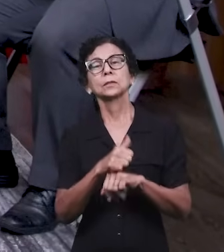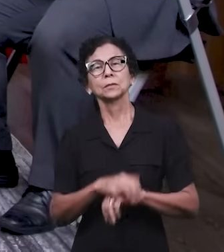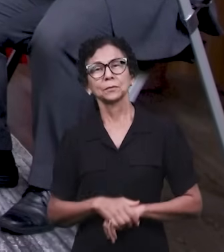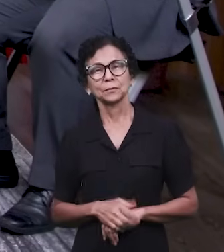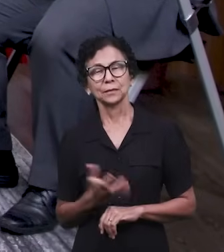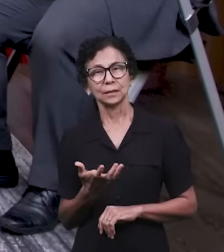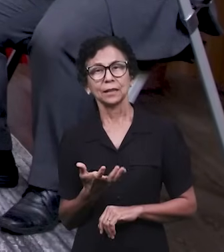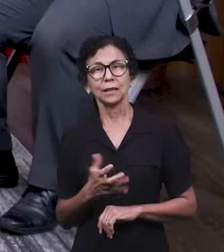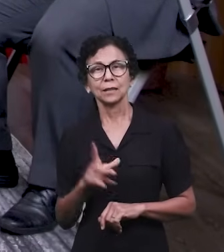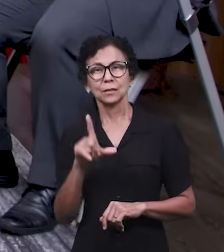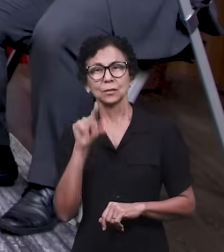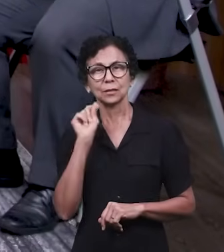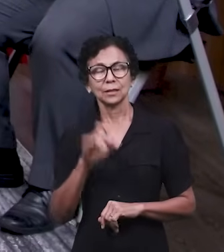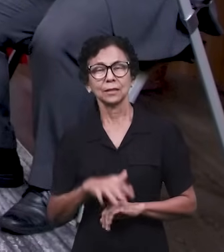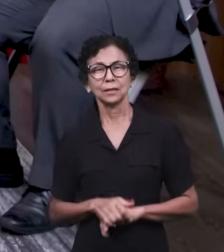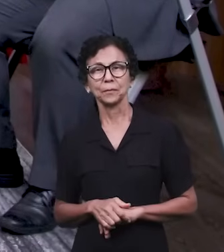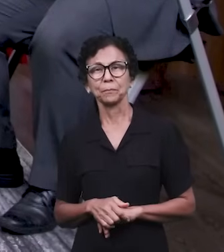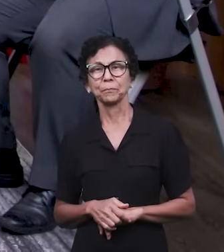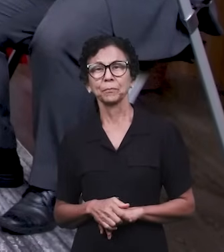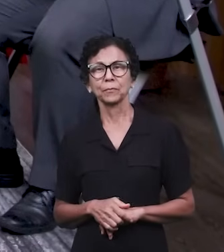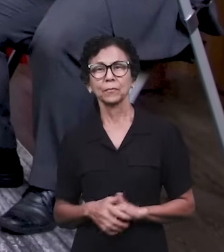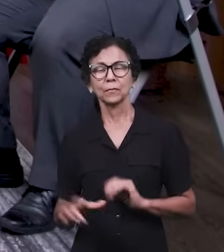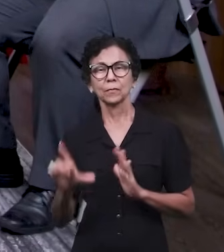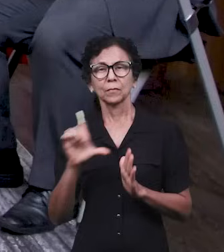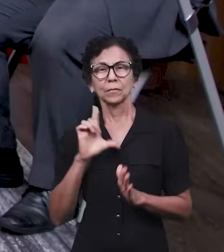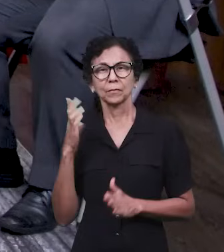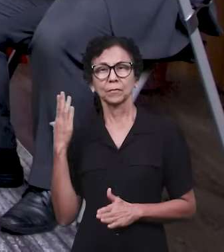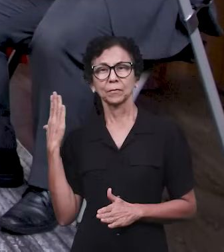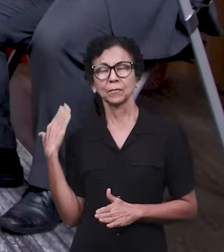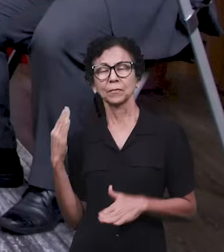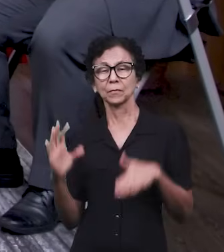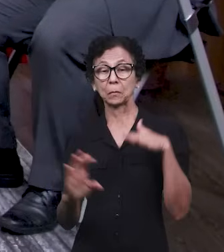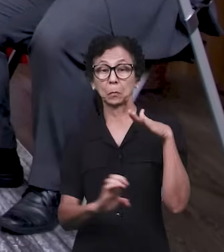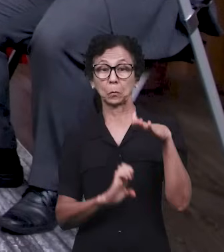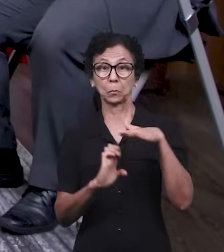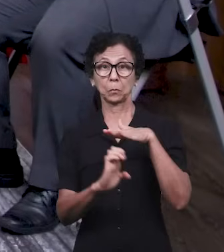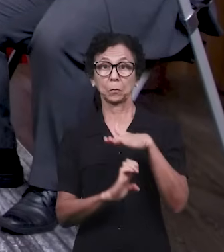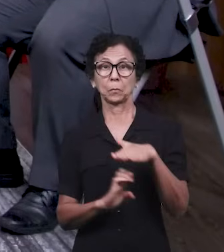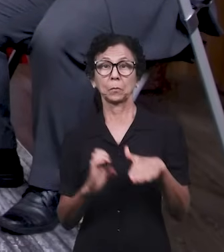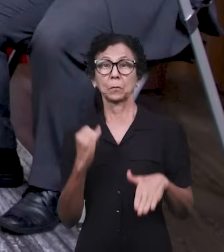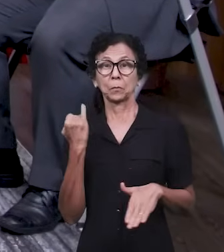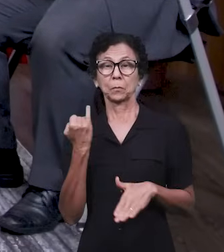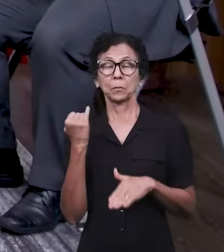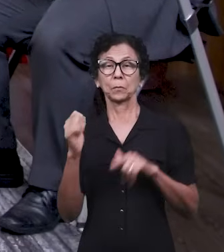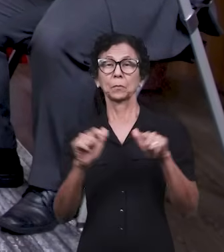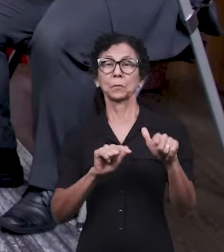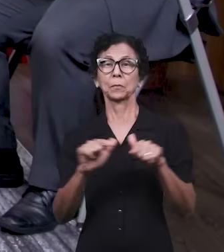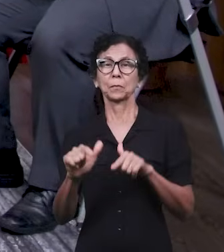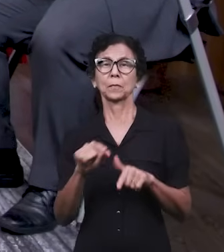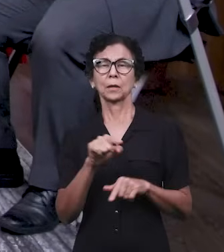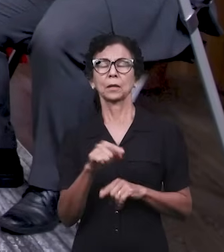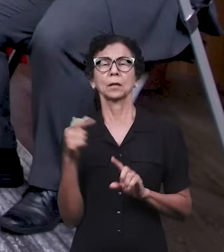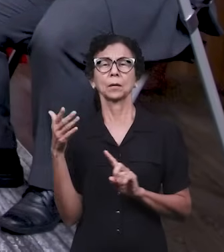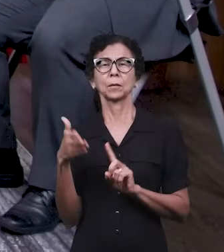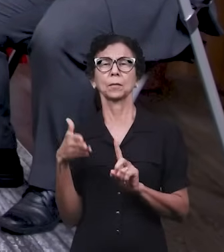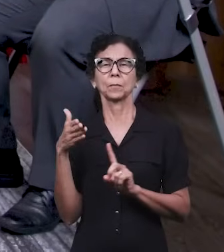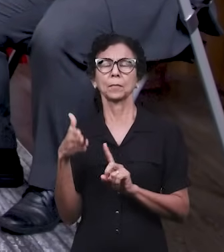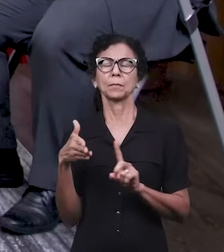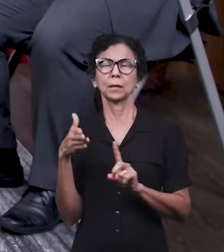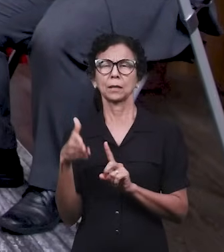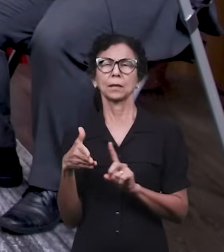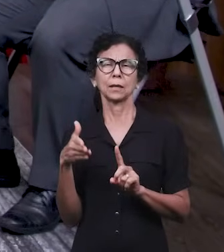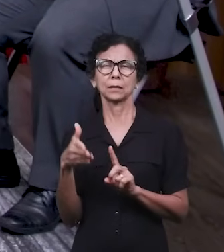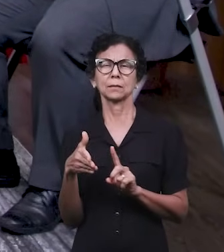de empresas, de uma grande empresa, e ali eu dei uma palestra uma vez para as famílias para os pais, eram os rapazes ali,